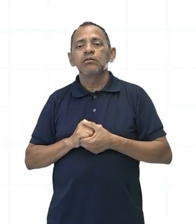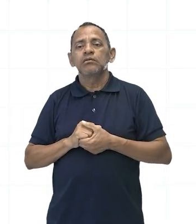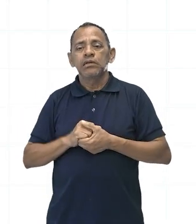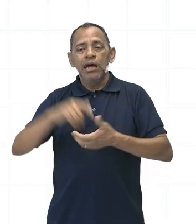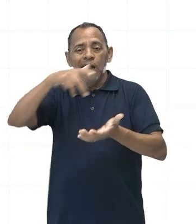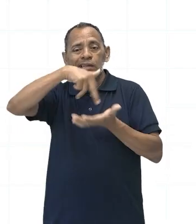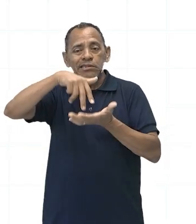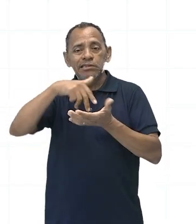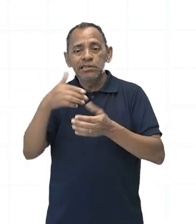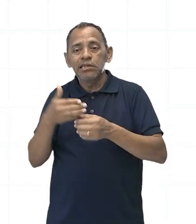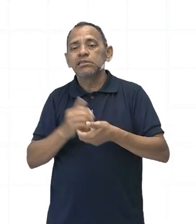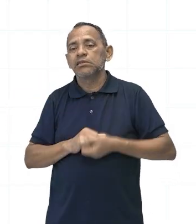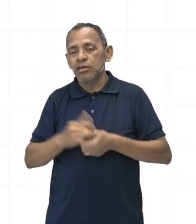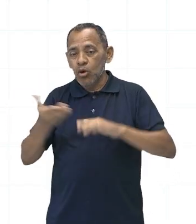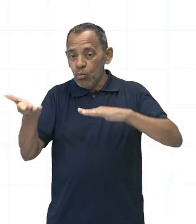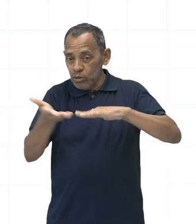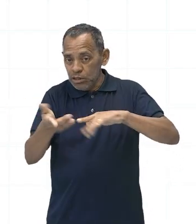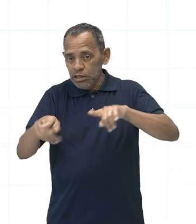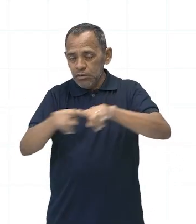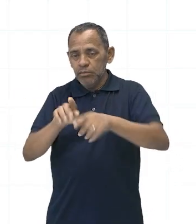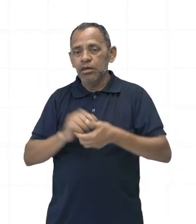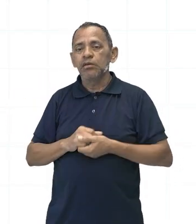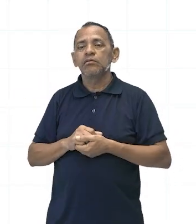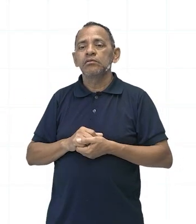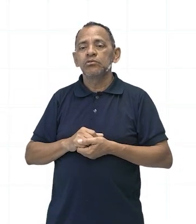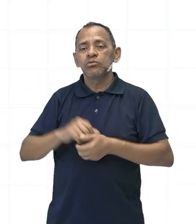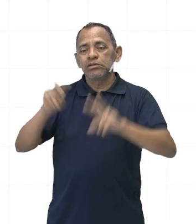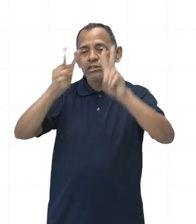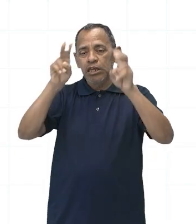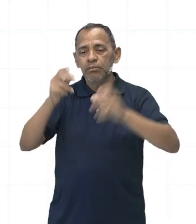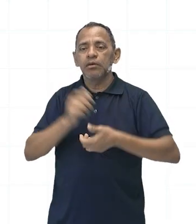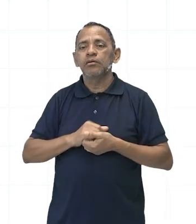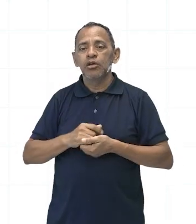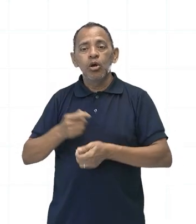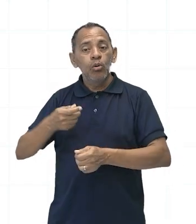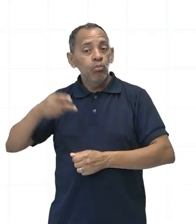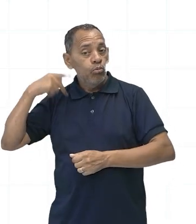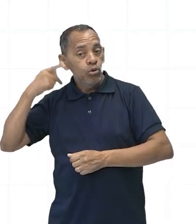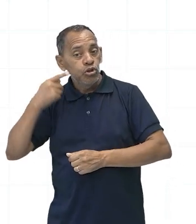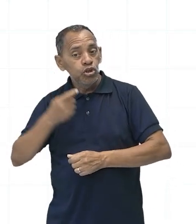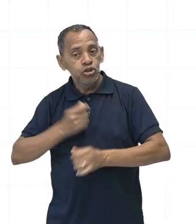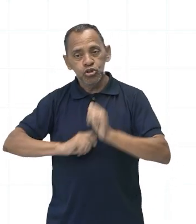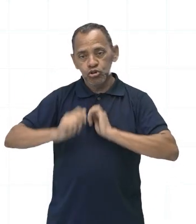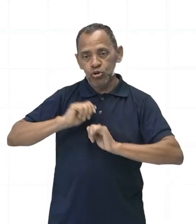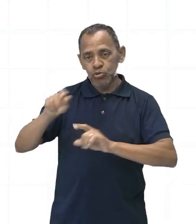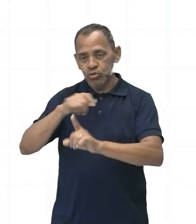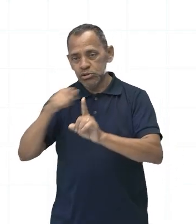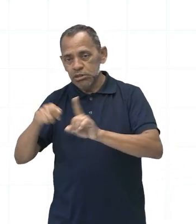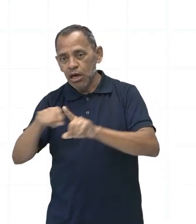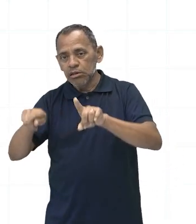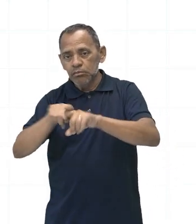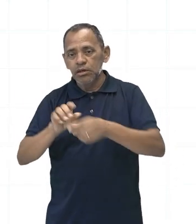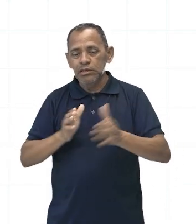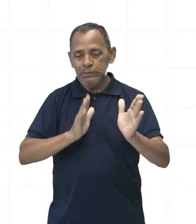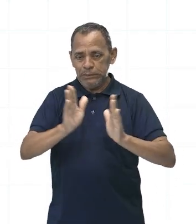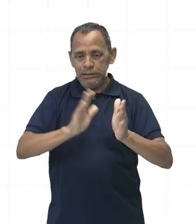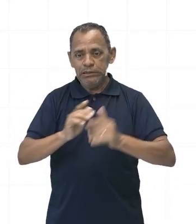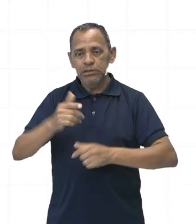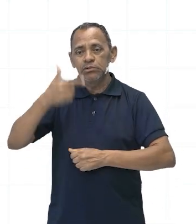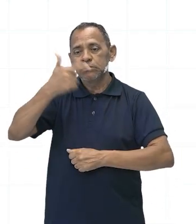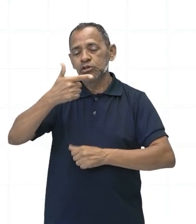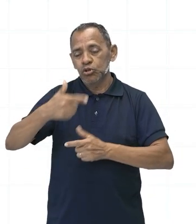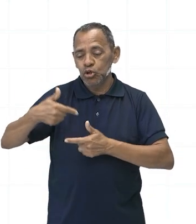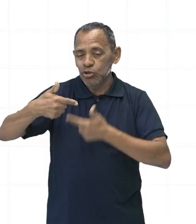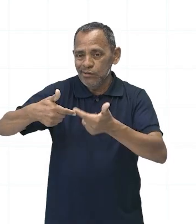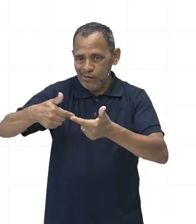quê? Política, econômica e social que estava acontecendo, a questão da Guerra Mundial, da Segunda